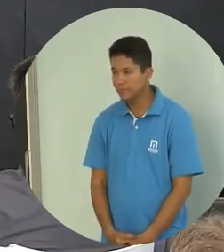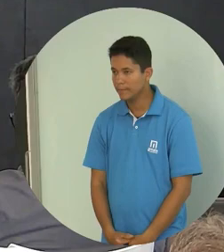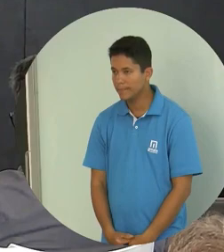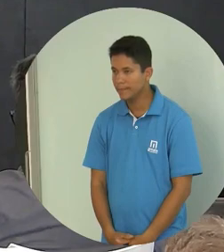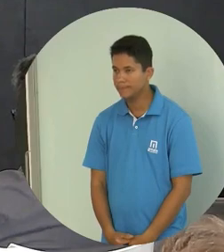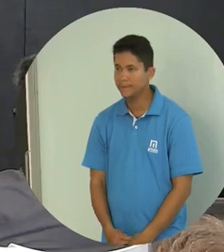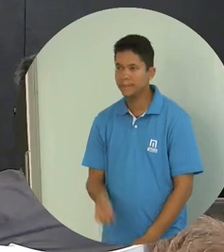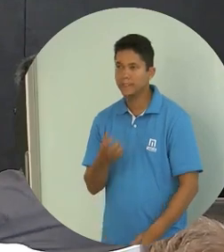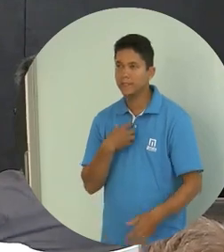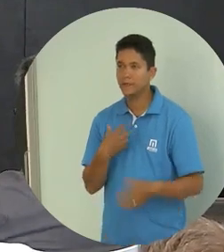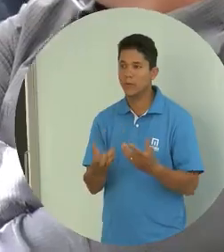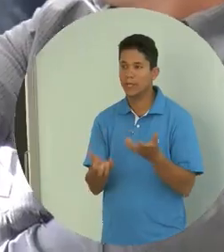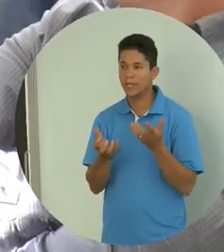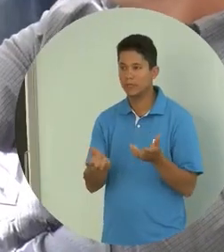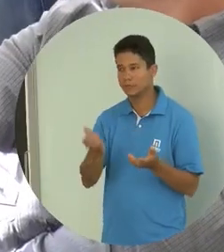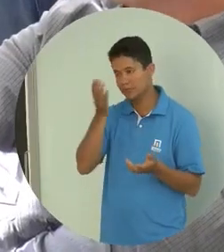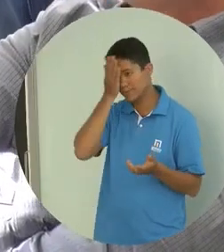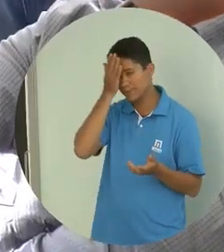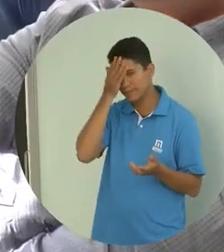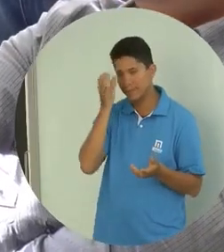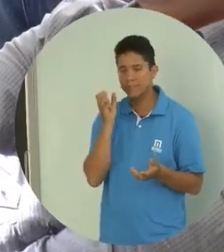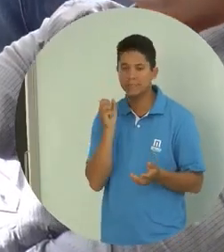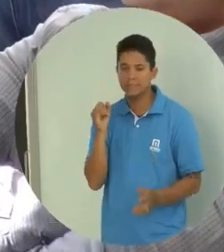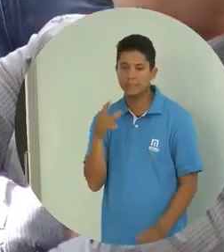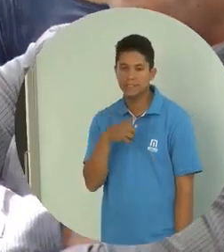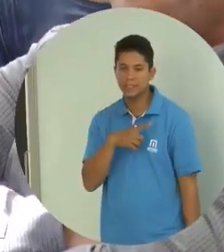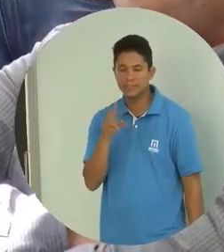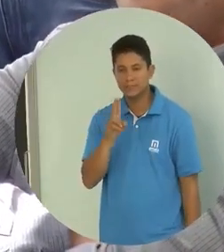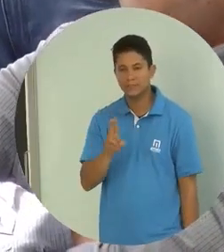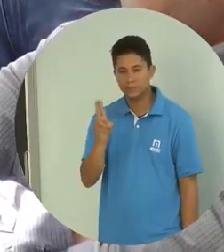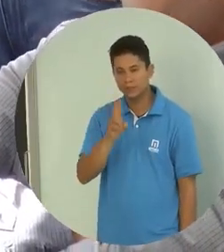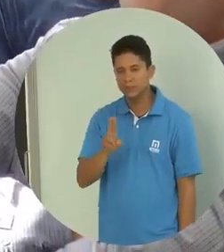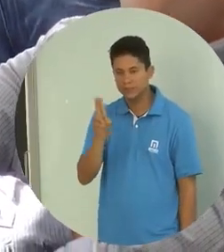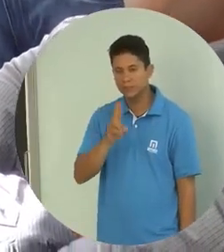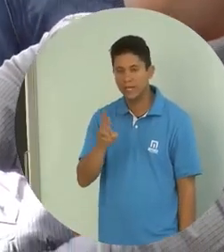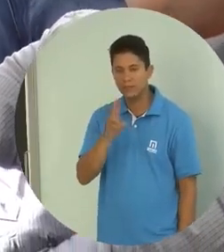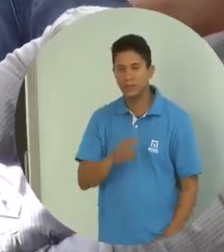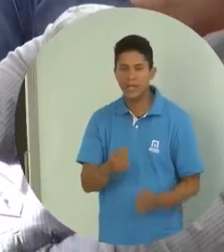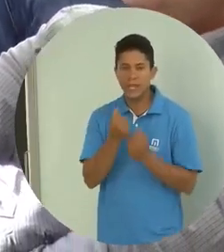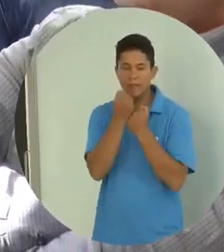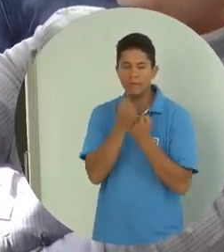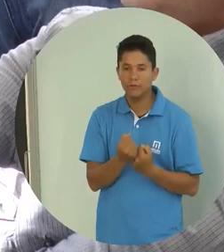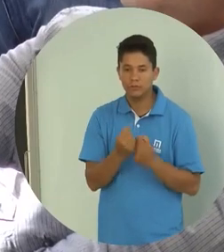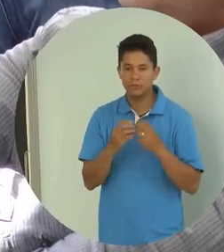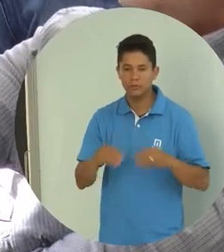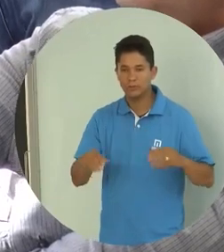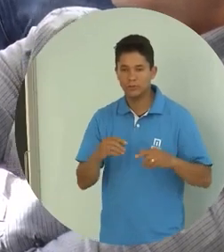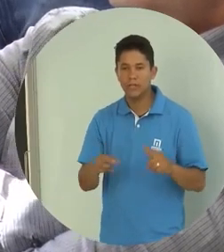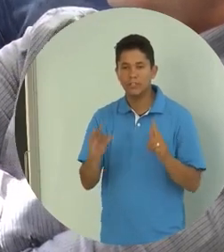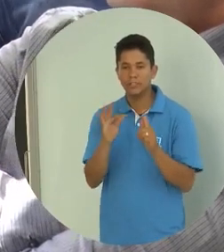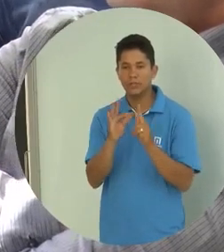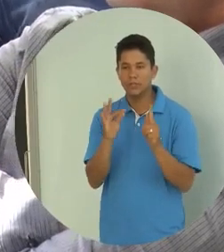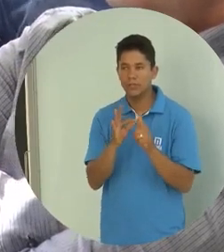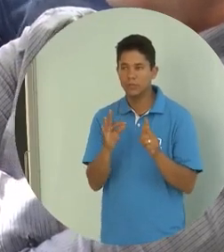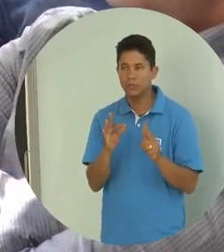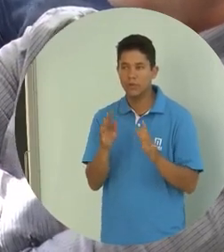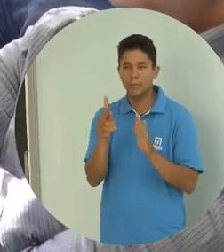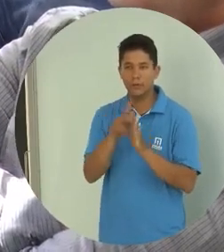Eu queria saber se está sendo utilizado esses reforços no solo para reforço geotécnico em projeto